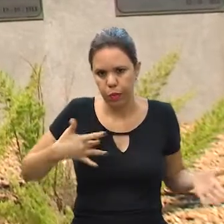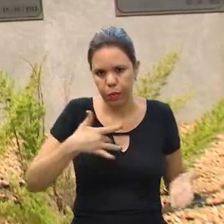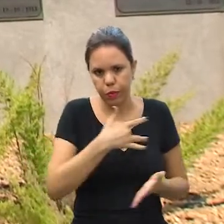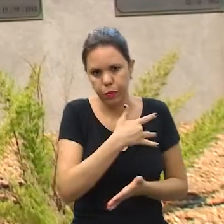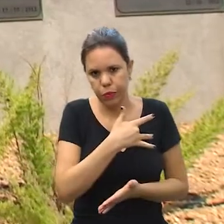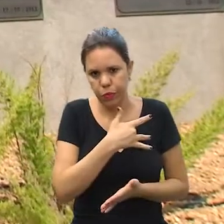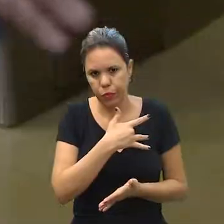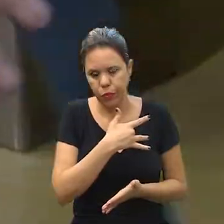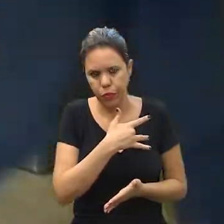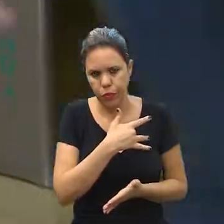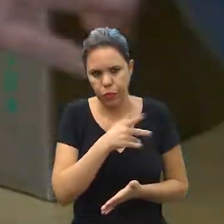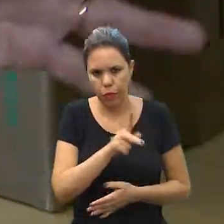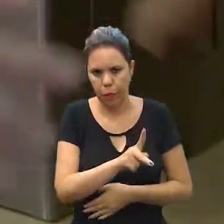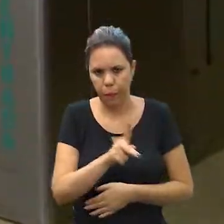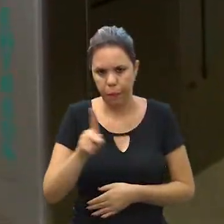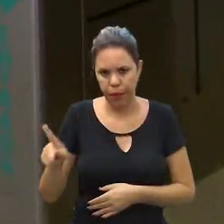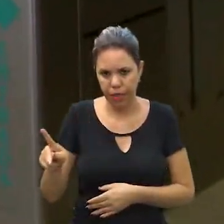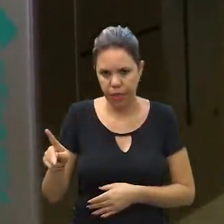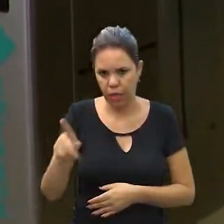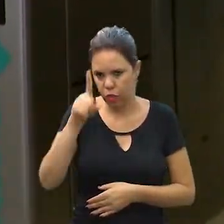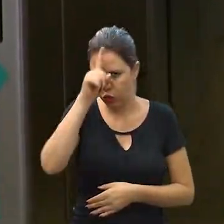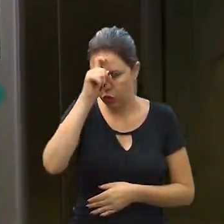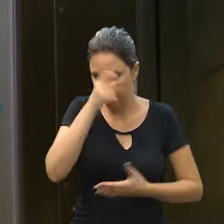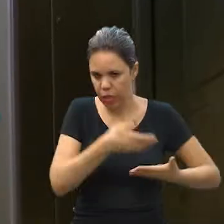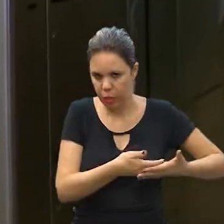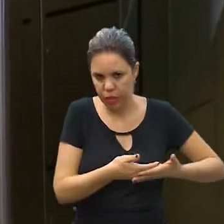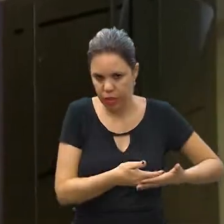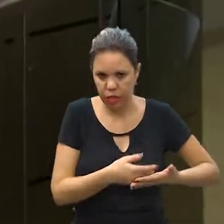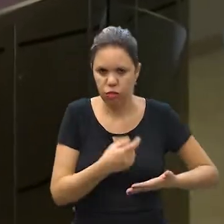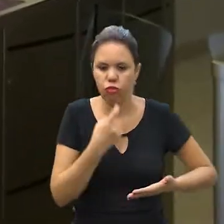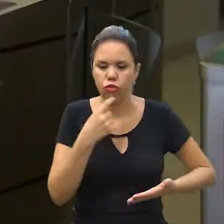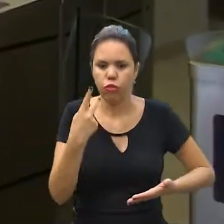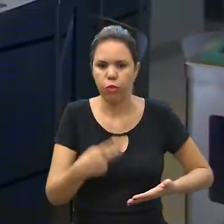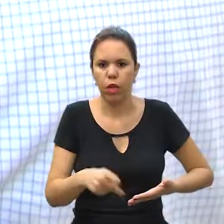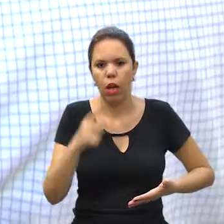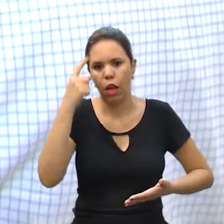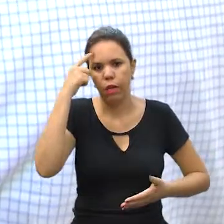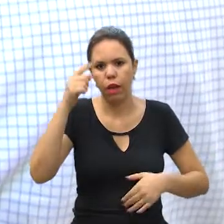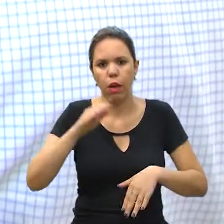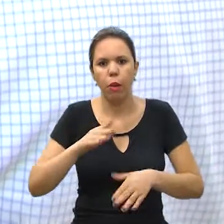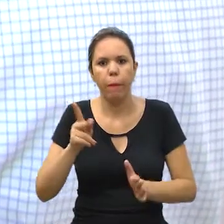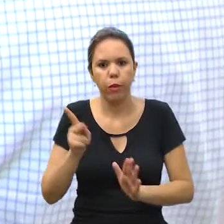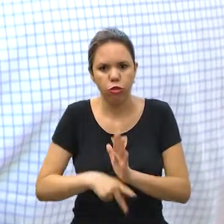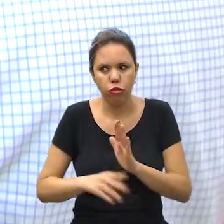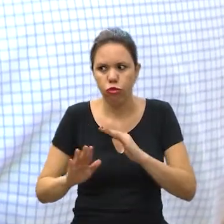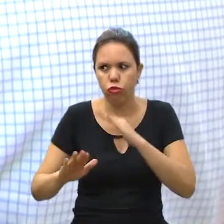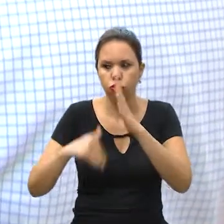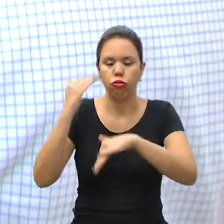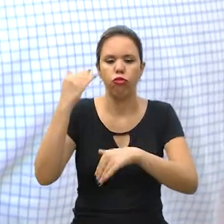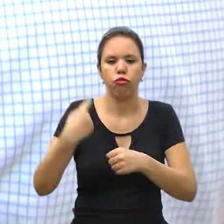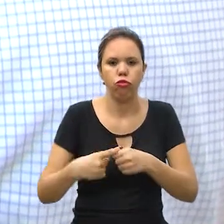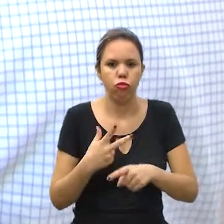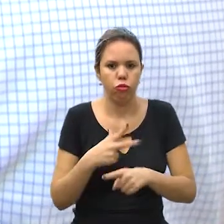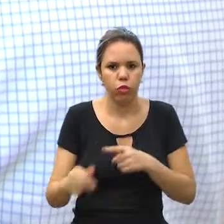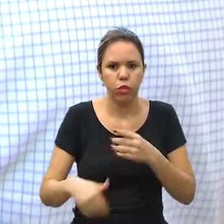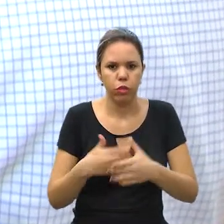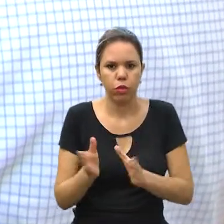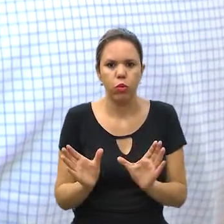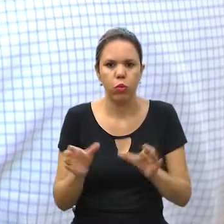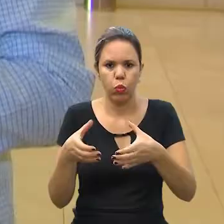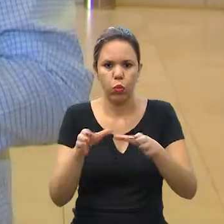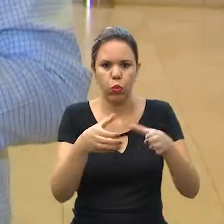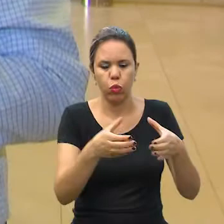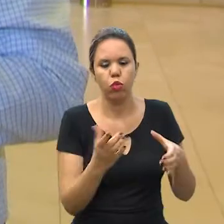de saúde. De acordo com o presidente da maternidade de Campinas, a ideia é que o projeto vá além do município